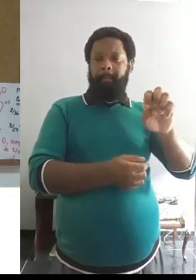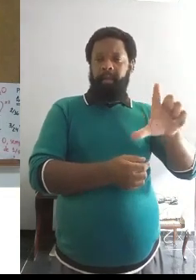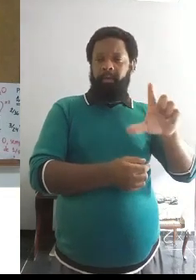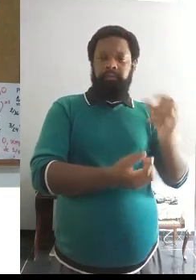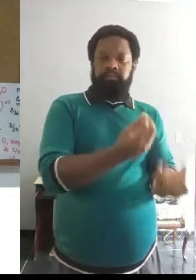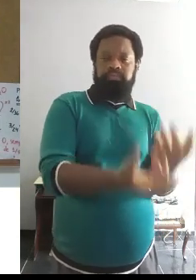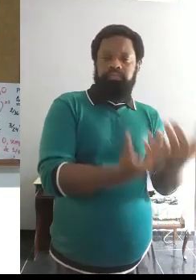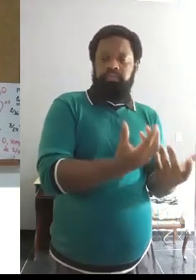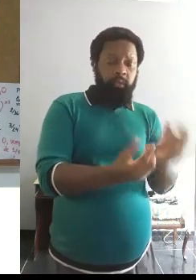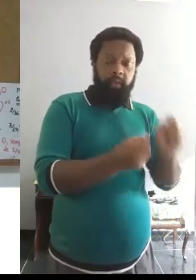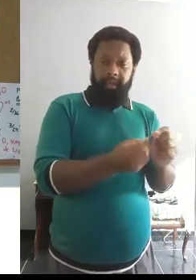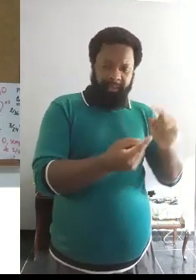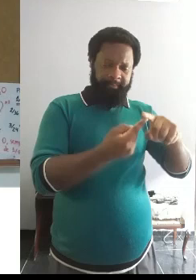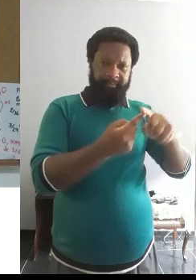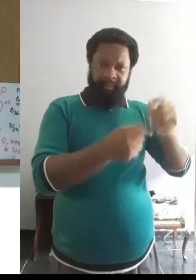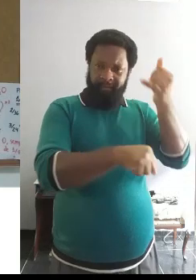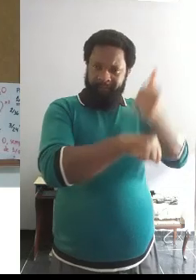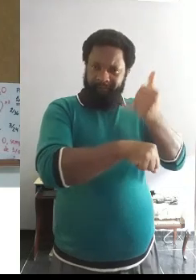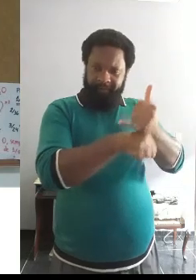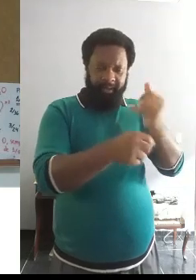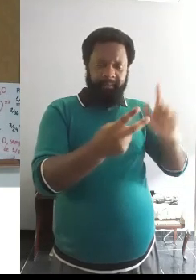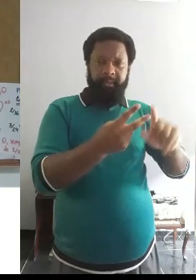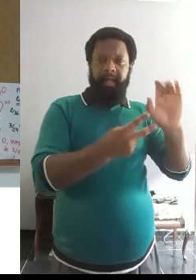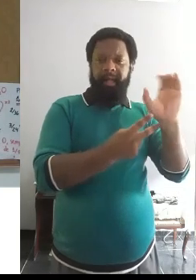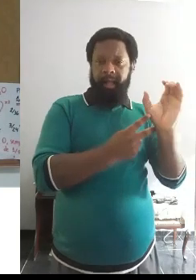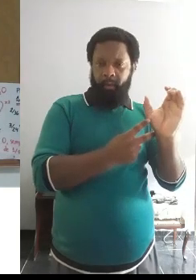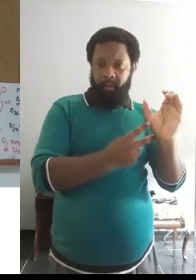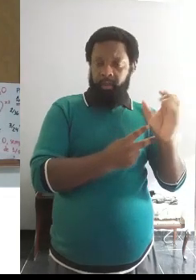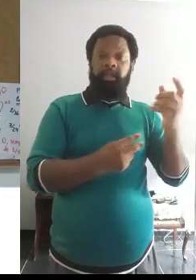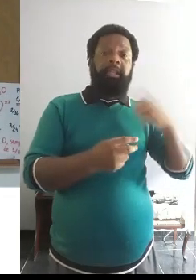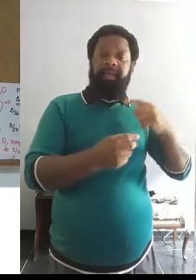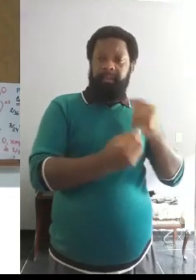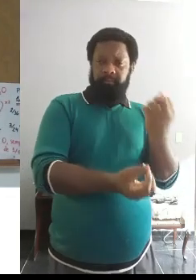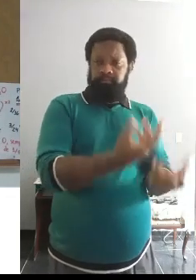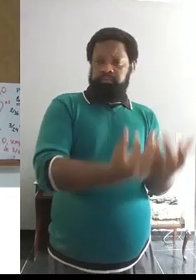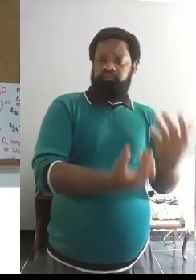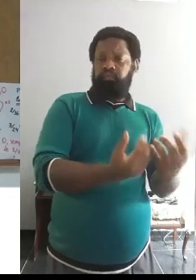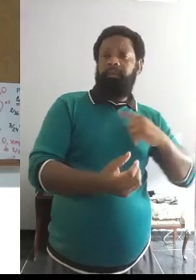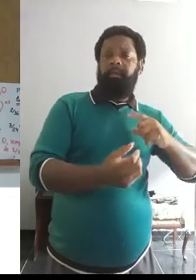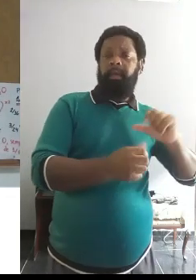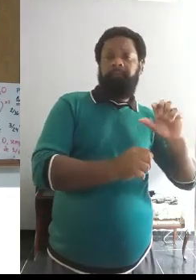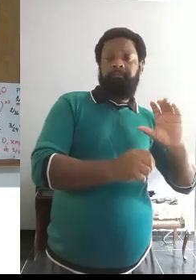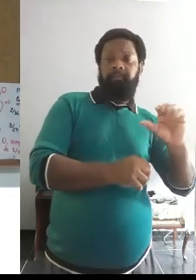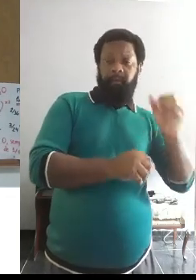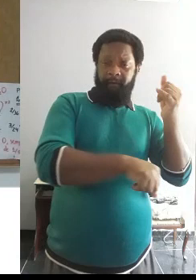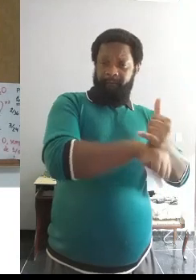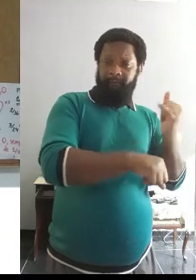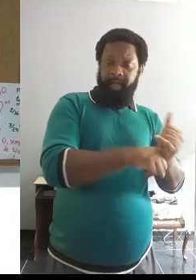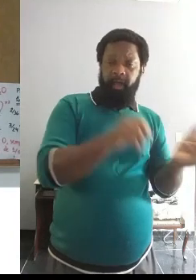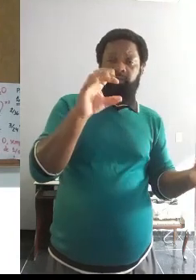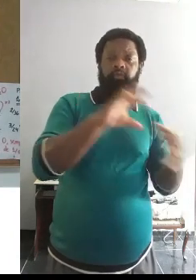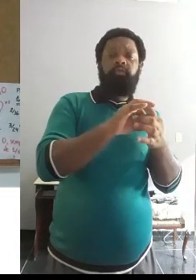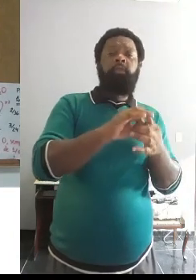ele é formado de ferro e carbono, na sua maior parte é ferro. Então quando a gente queima o ferro, nós estamos reagindo o ferro com